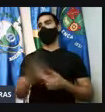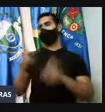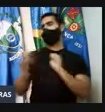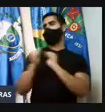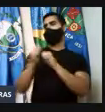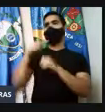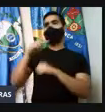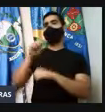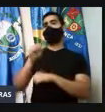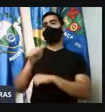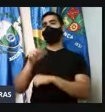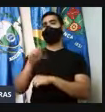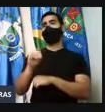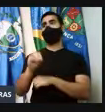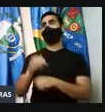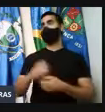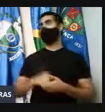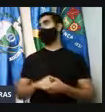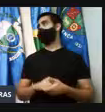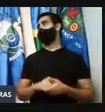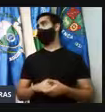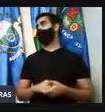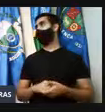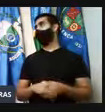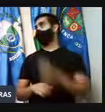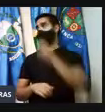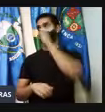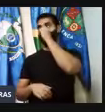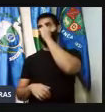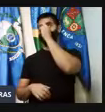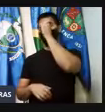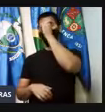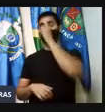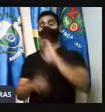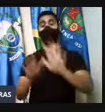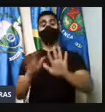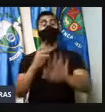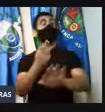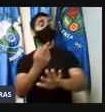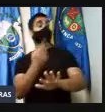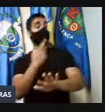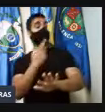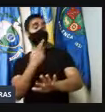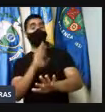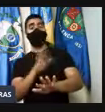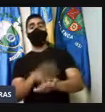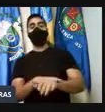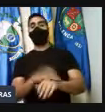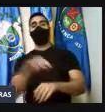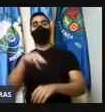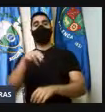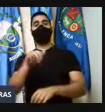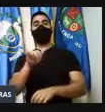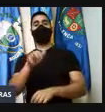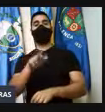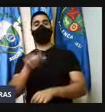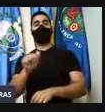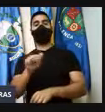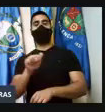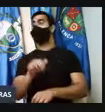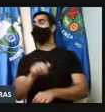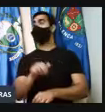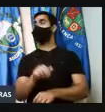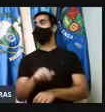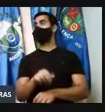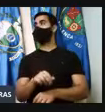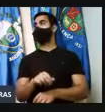Saulo. Obrigado, presidente. O Mirra estava me informando aqui, respondendo por partes. Primeiro, a